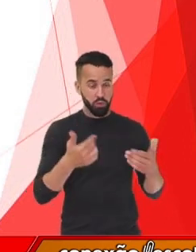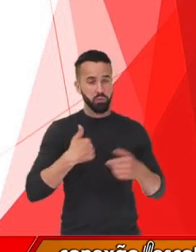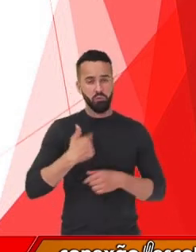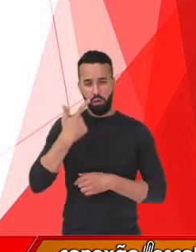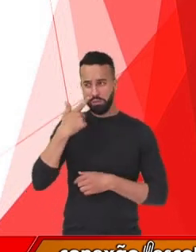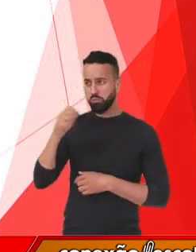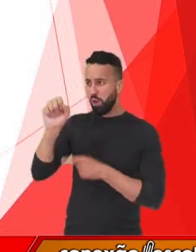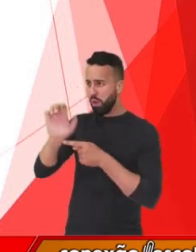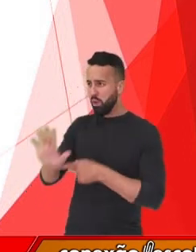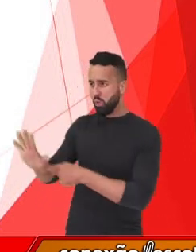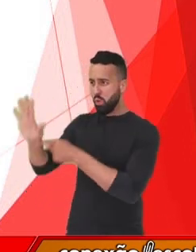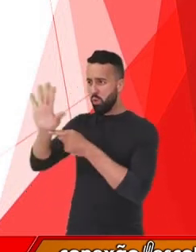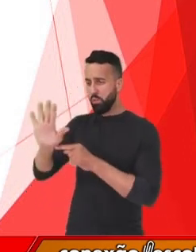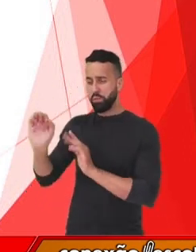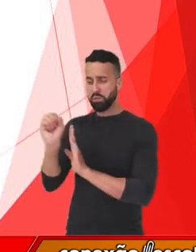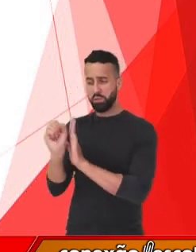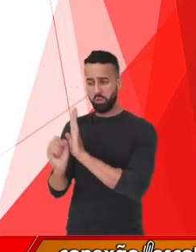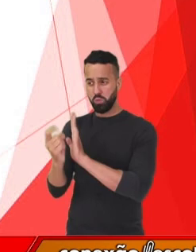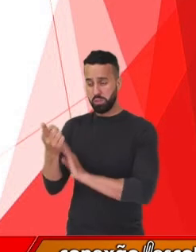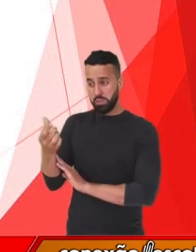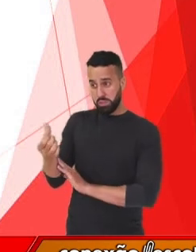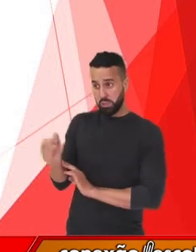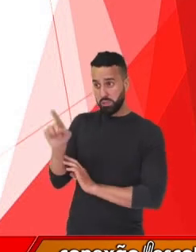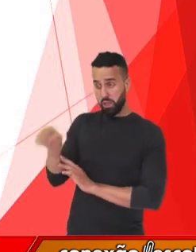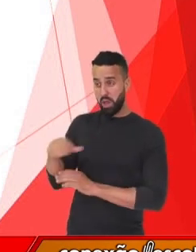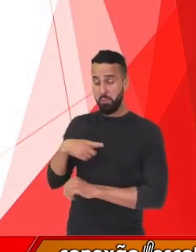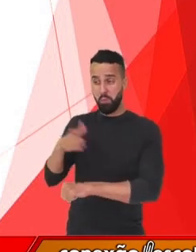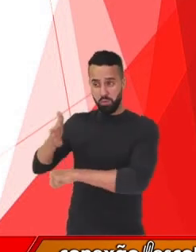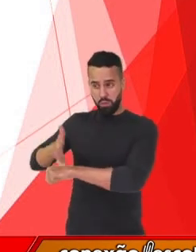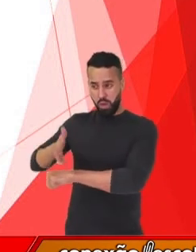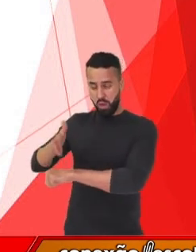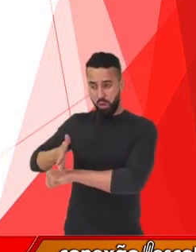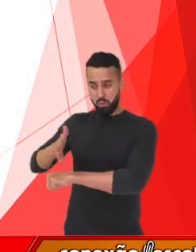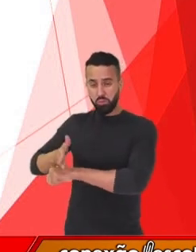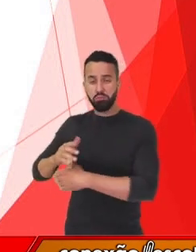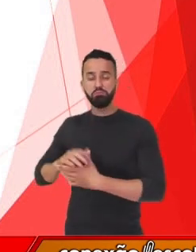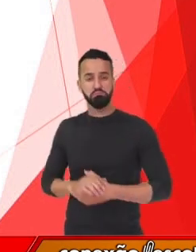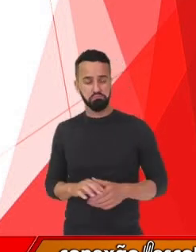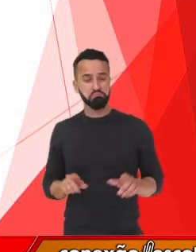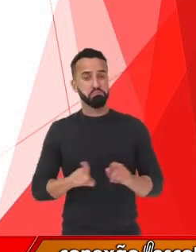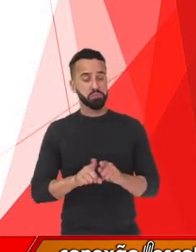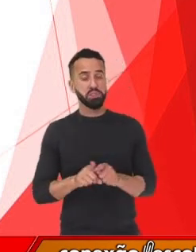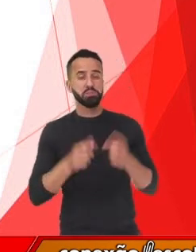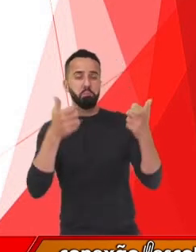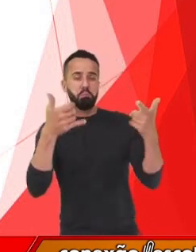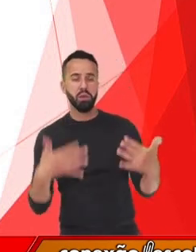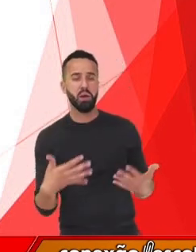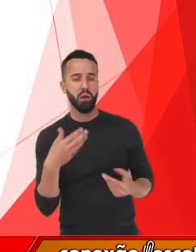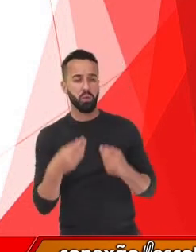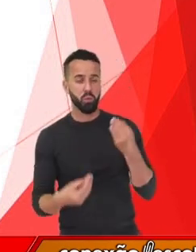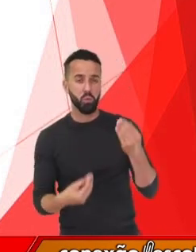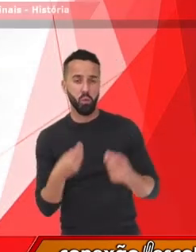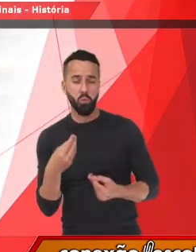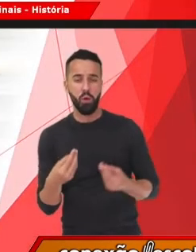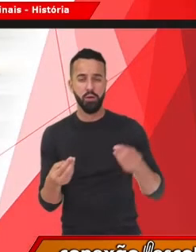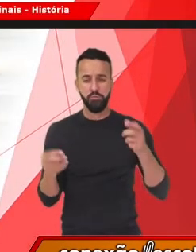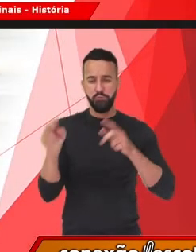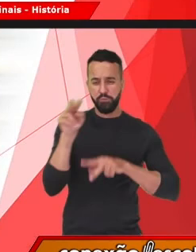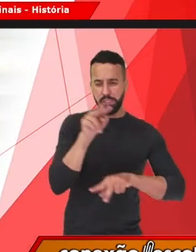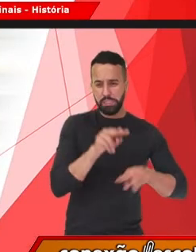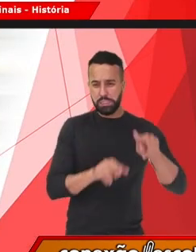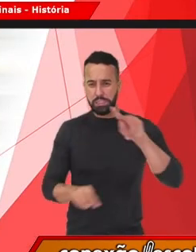europeu do século XVI considerava como moderno e comentar sobre como essa